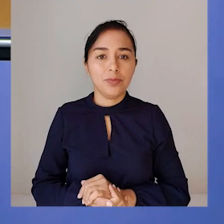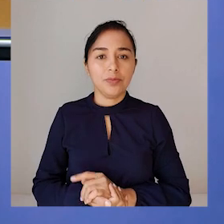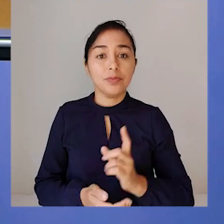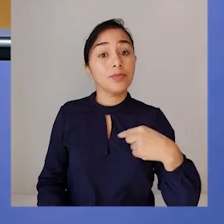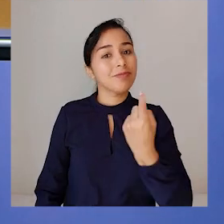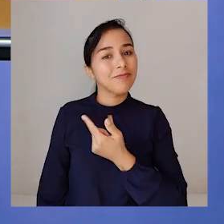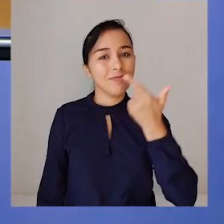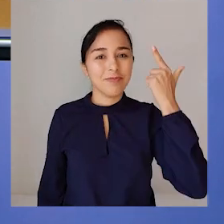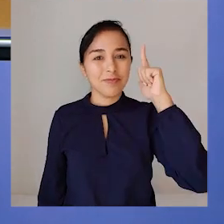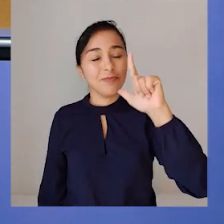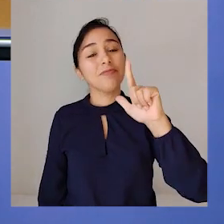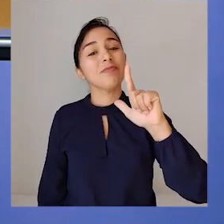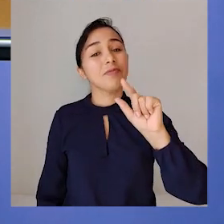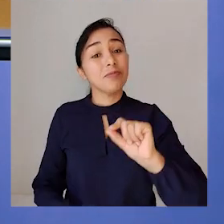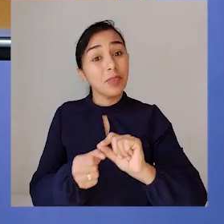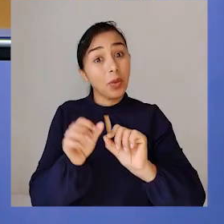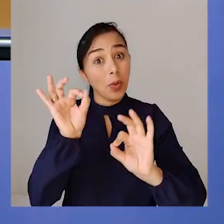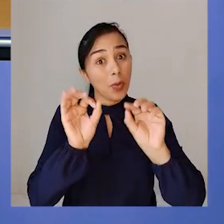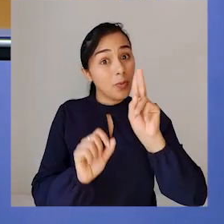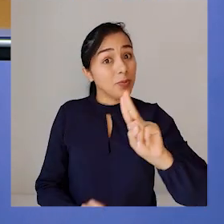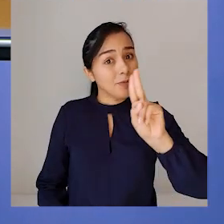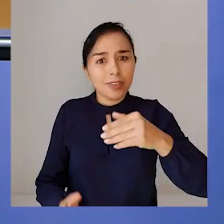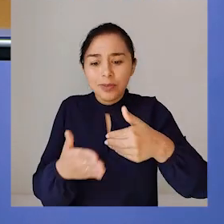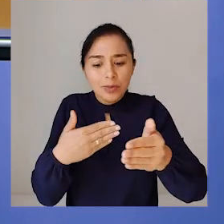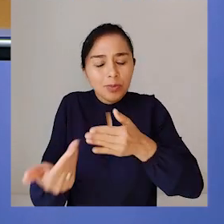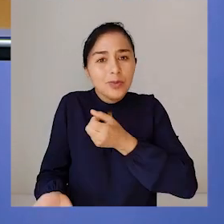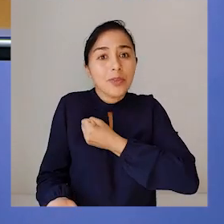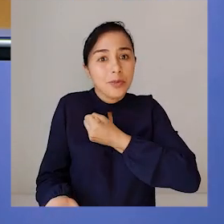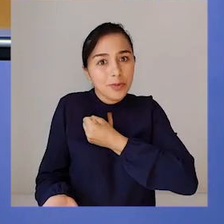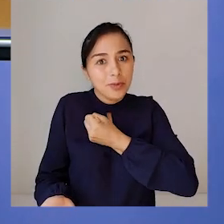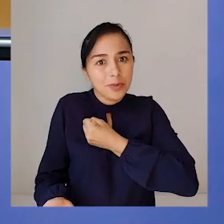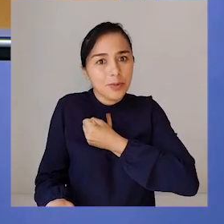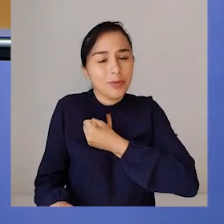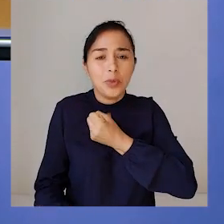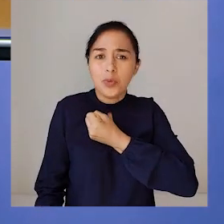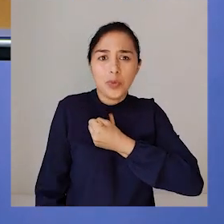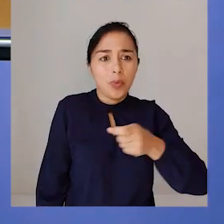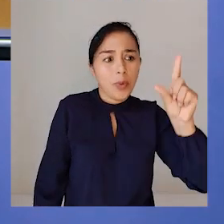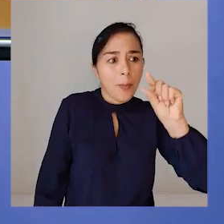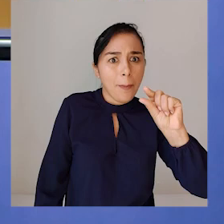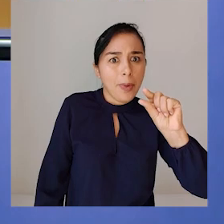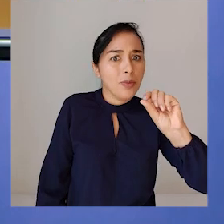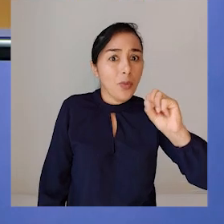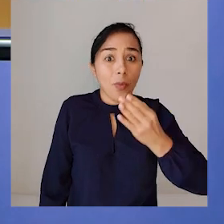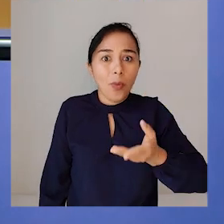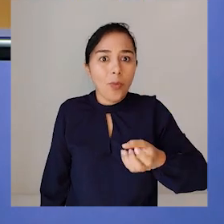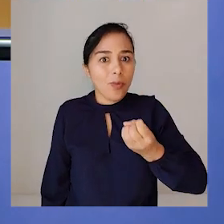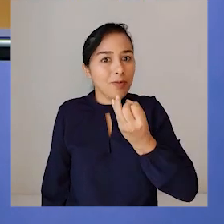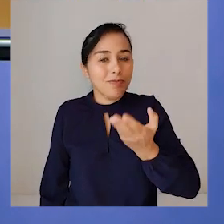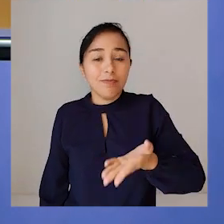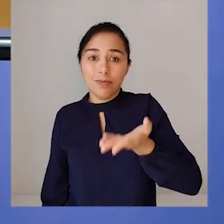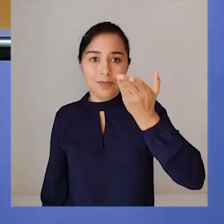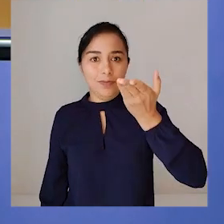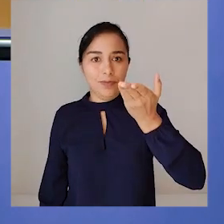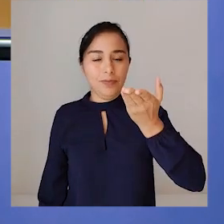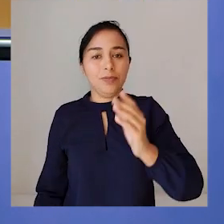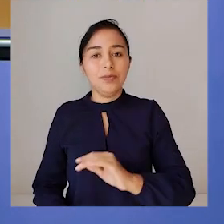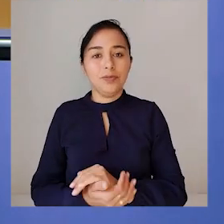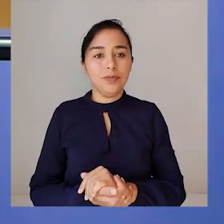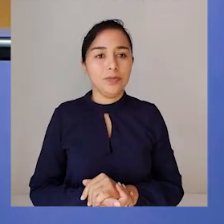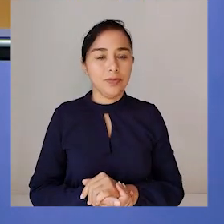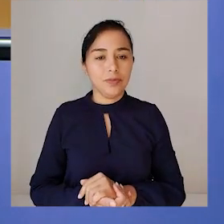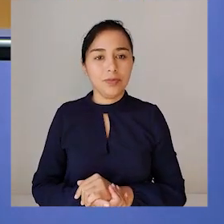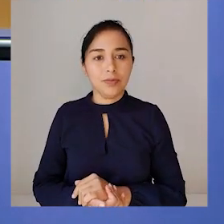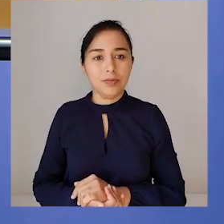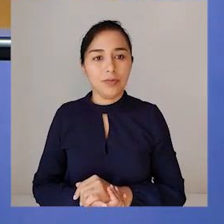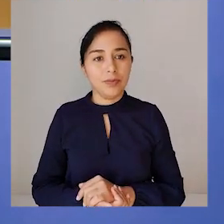consegue fazer isso usando qualquer numeral, desde os menores aos maiores. Nesse caso, nós encontramos